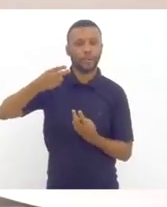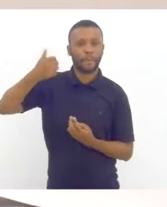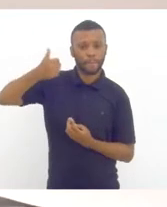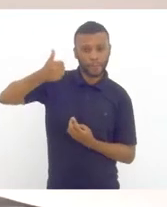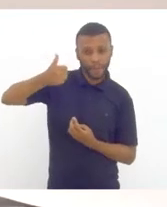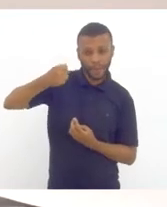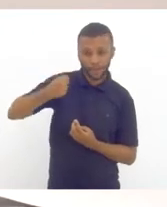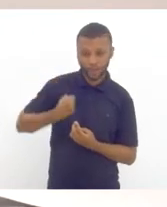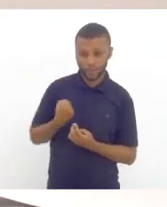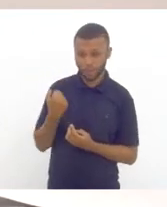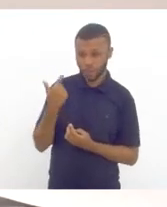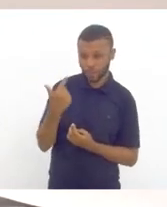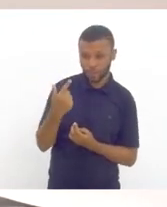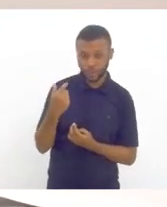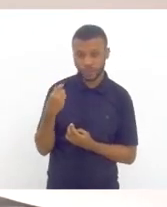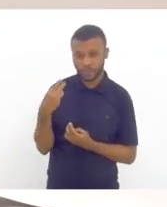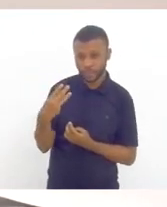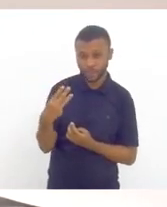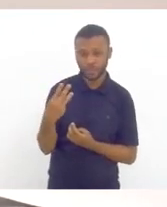3, dá os percentuais.